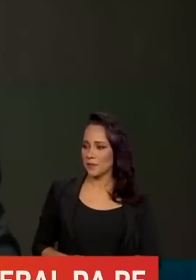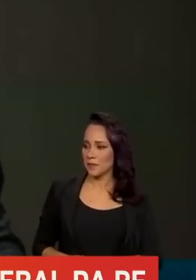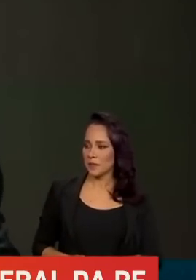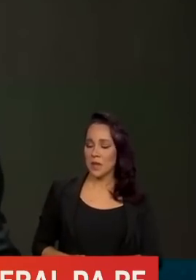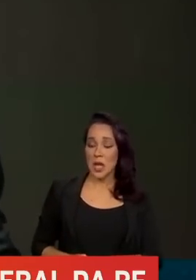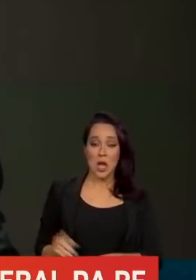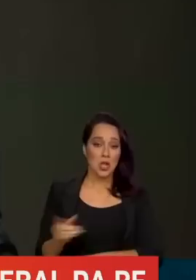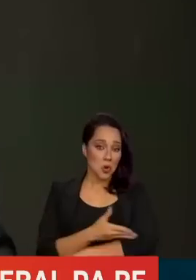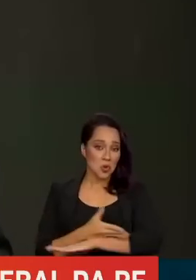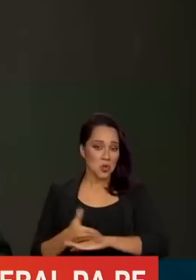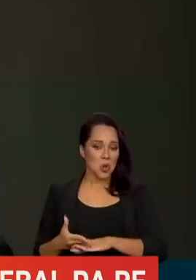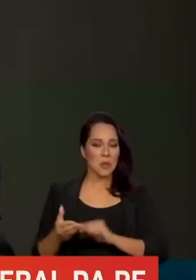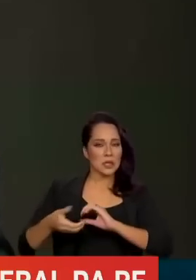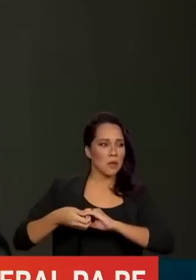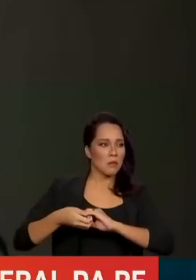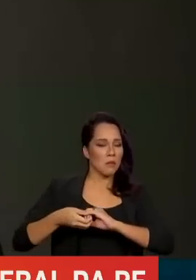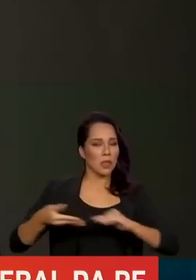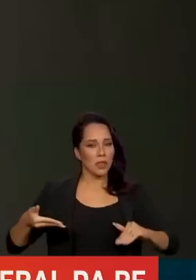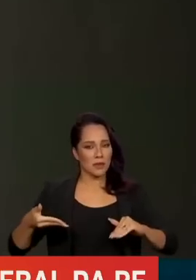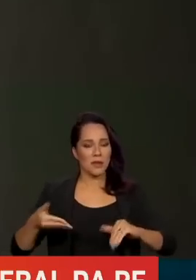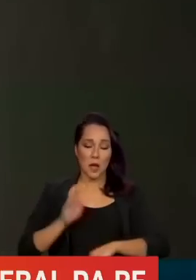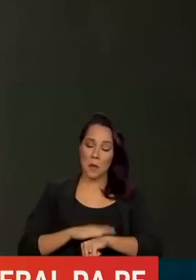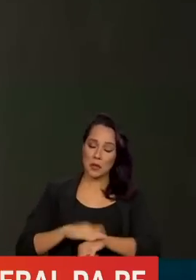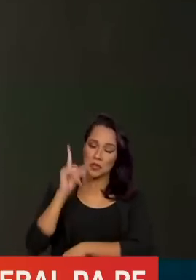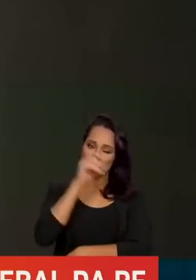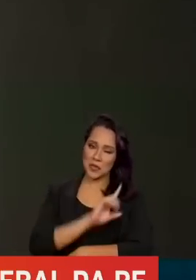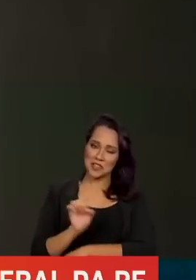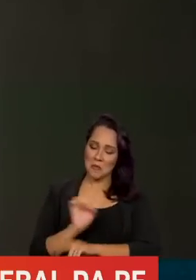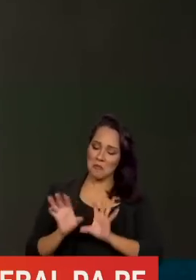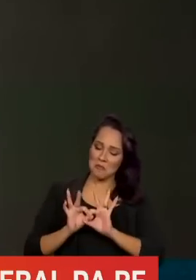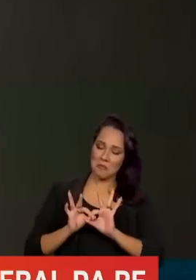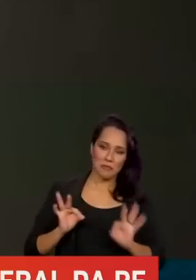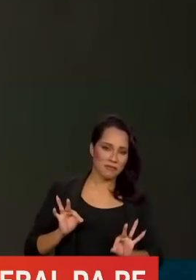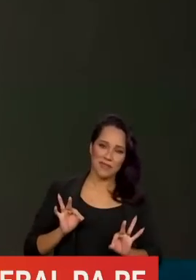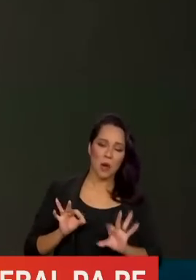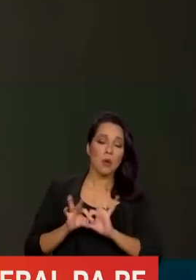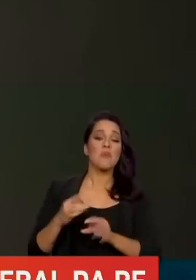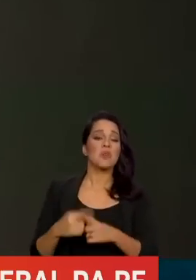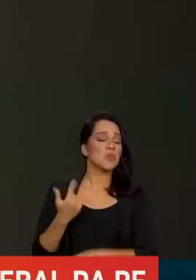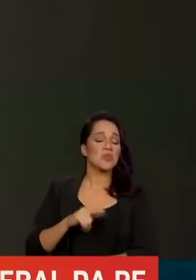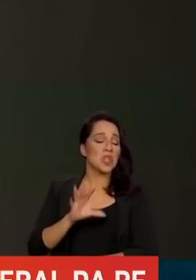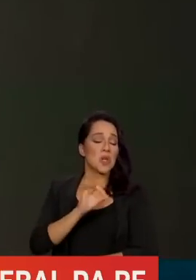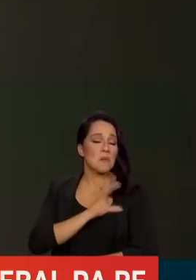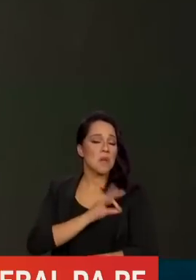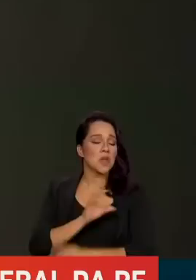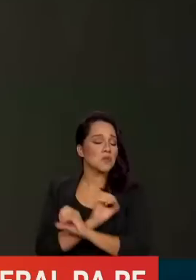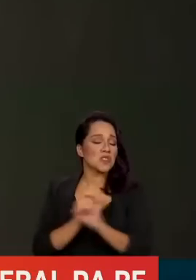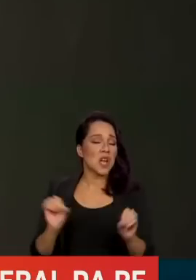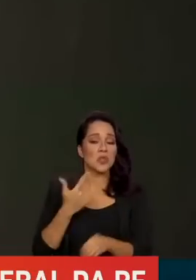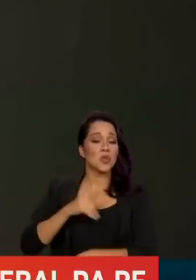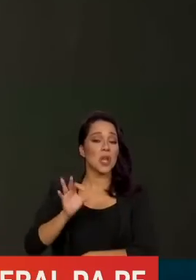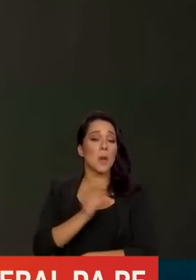não costumo largar a mão de amigo ou amiga em hora de dificuldade porque não tenho medo de nada nem de